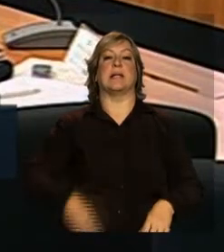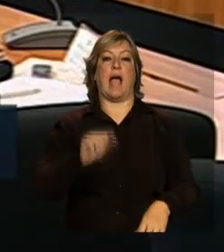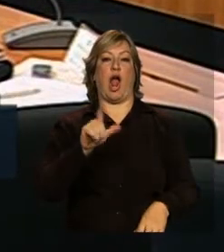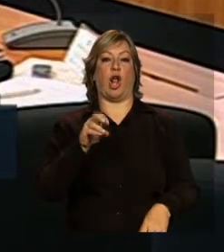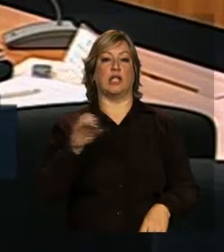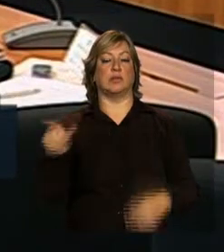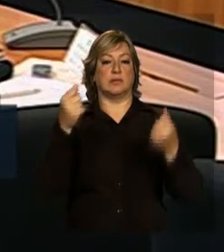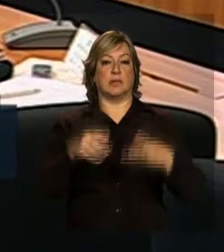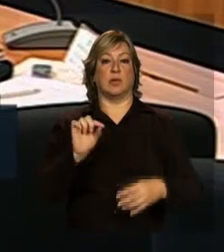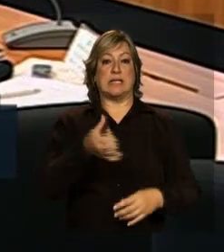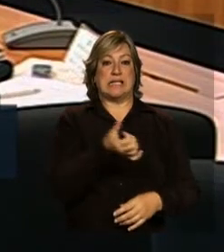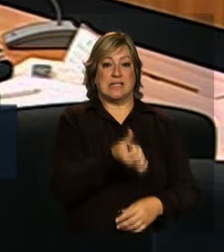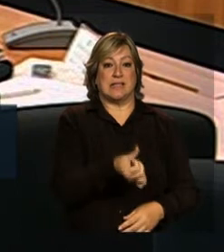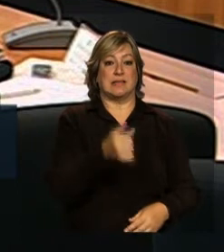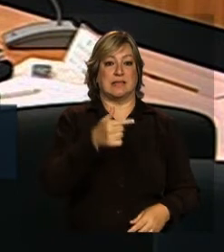Mercadante,